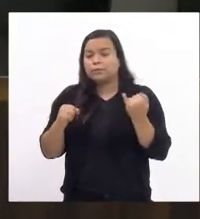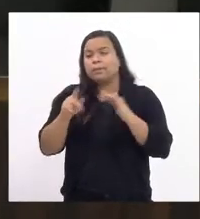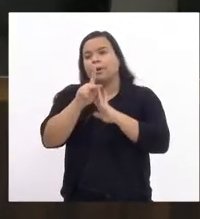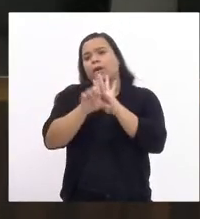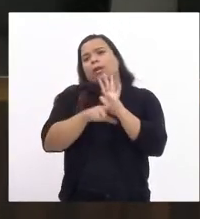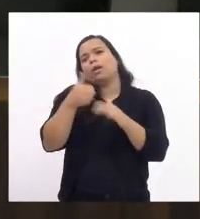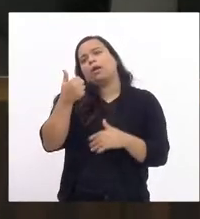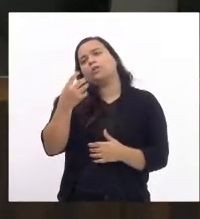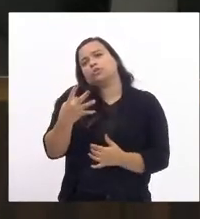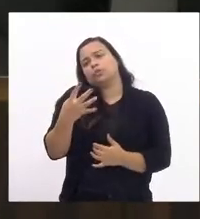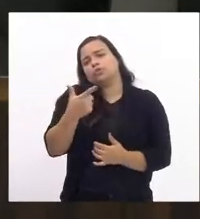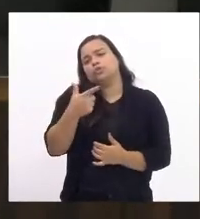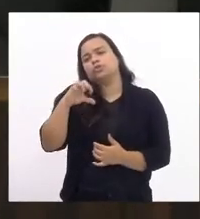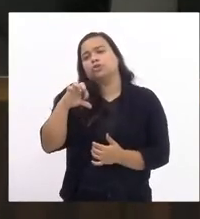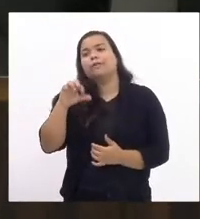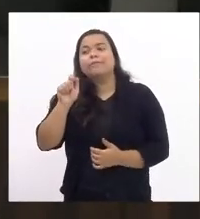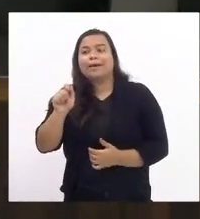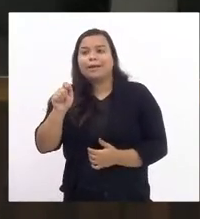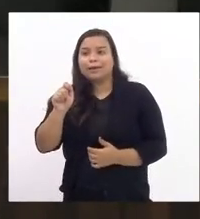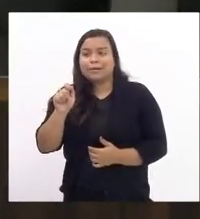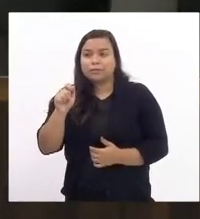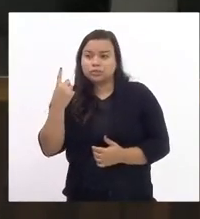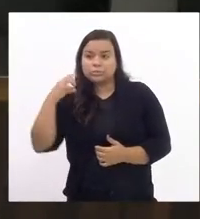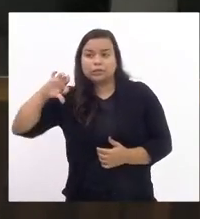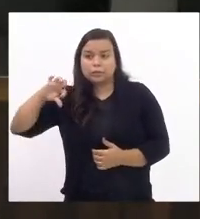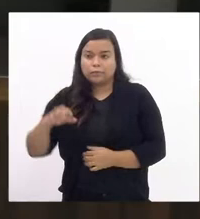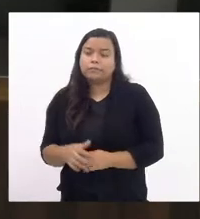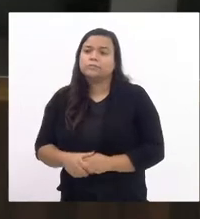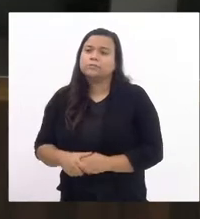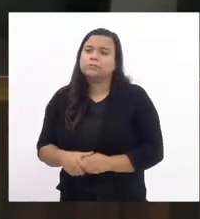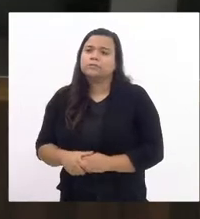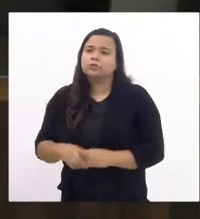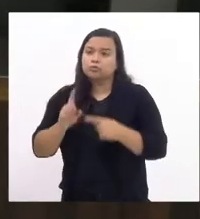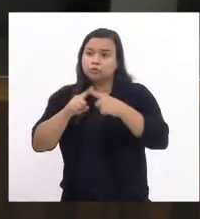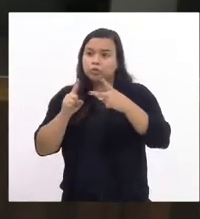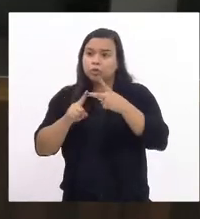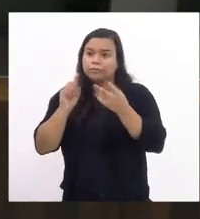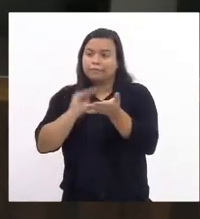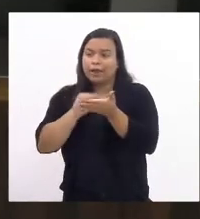1429A de 19. Os dois estão pendendo de pareceres.